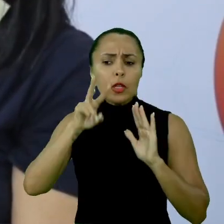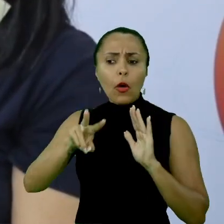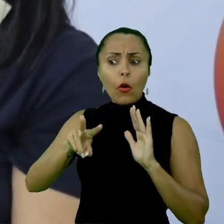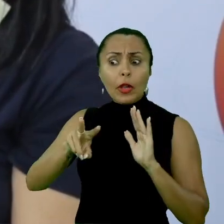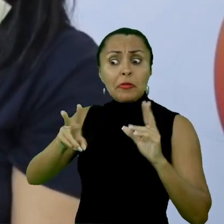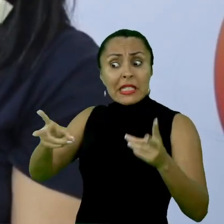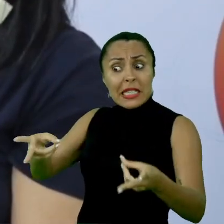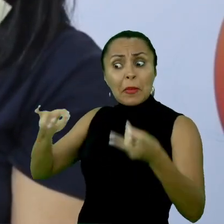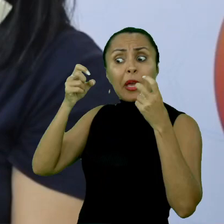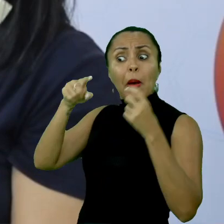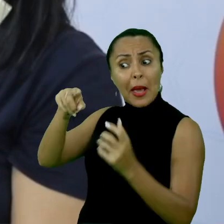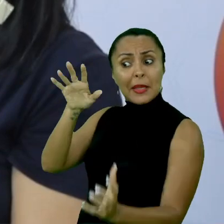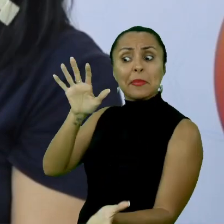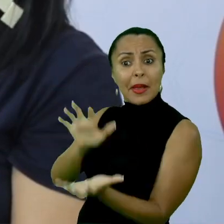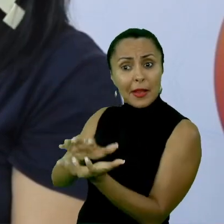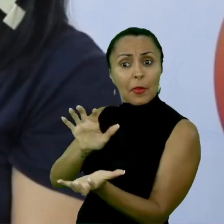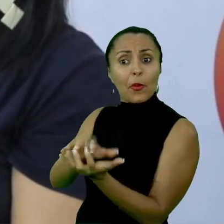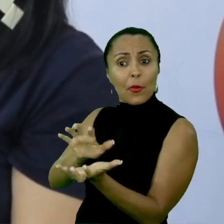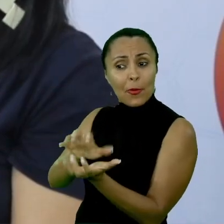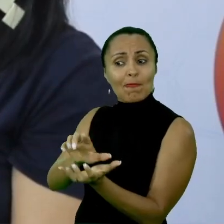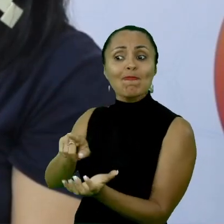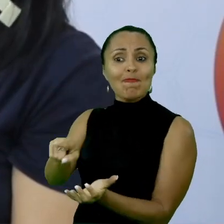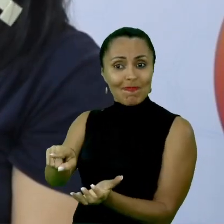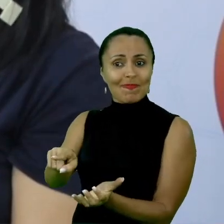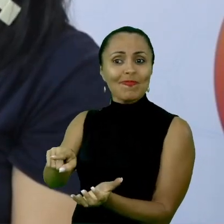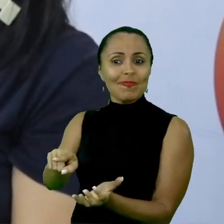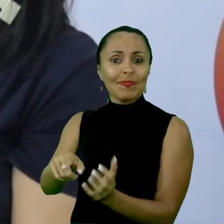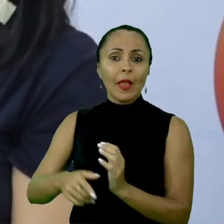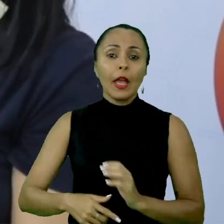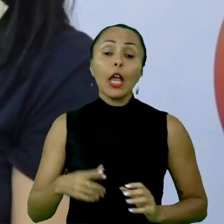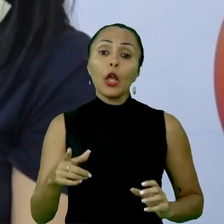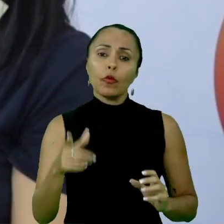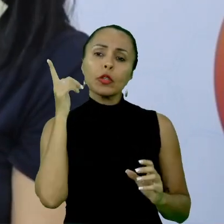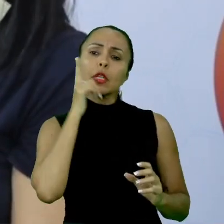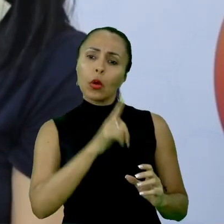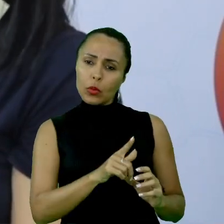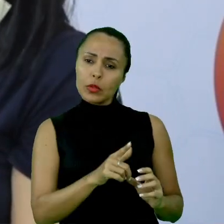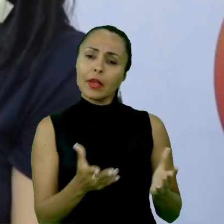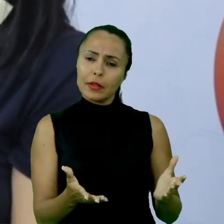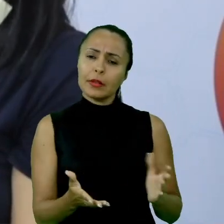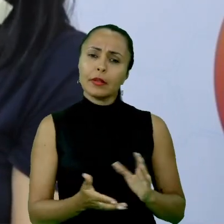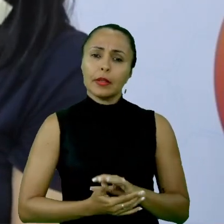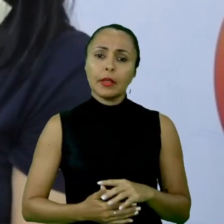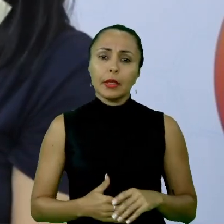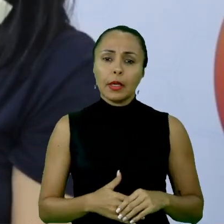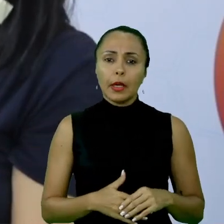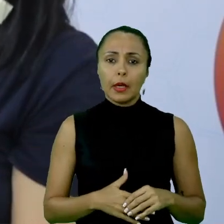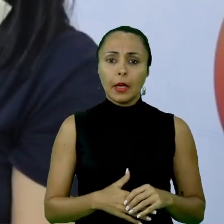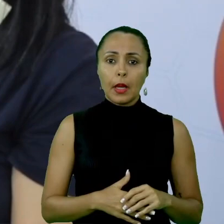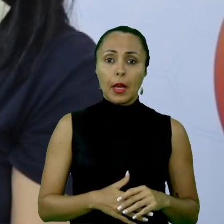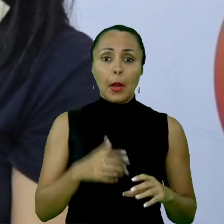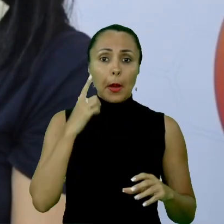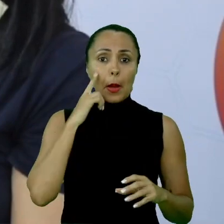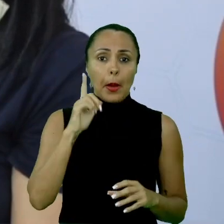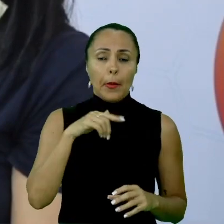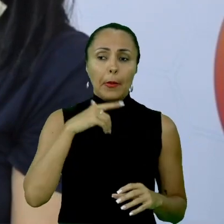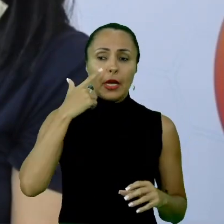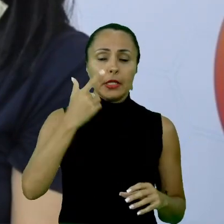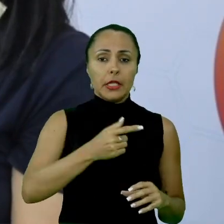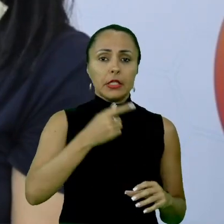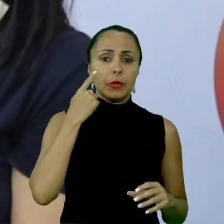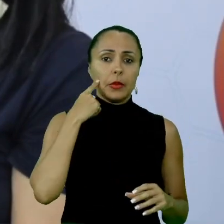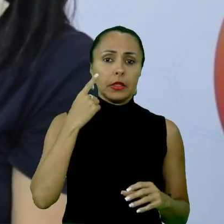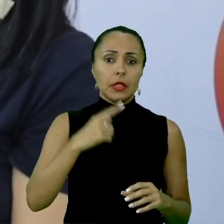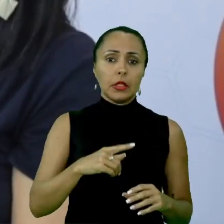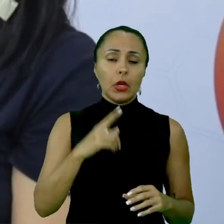e pernambucanas, que você diz, é de fulano. Você consegue identificar rapidamente. Mas nesse quesito, por conta do Hotel